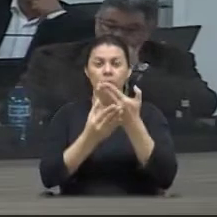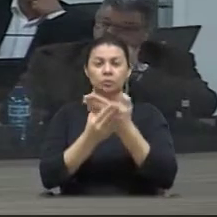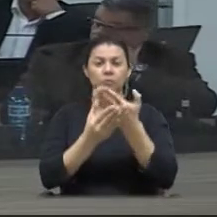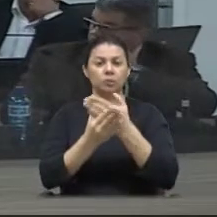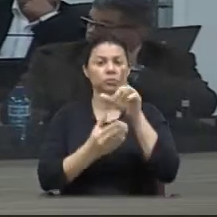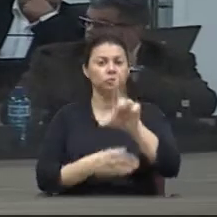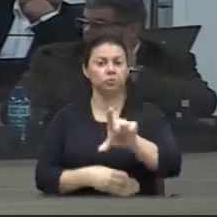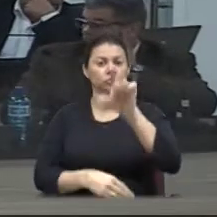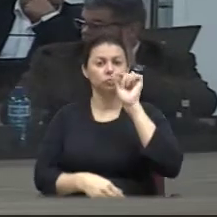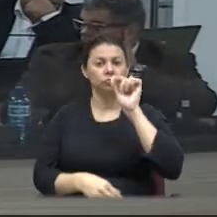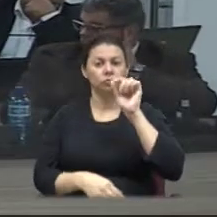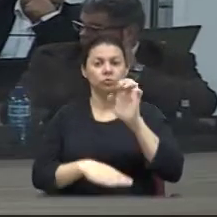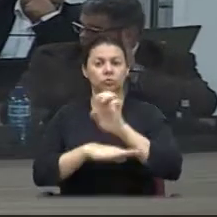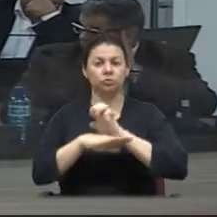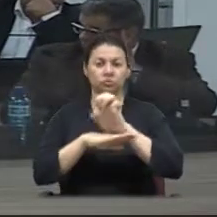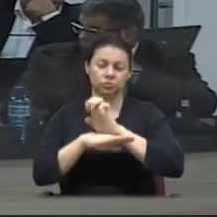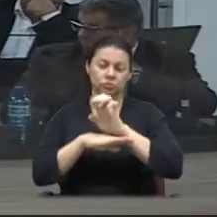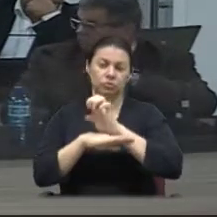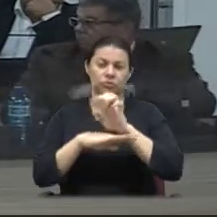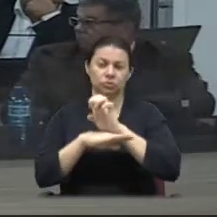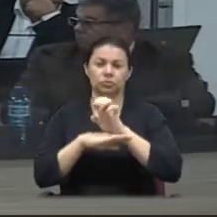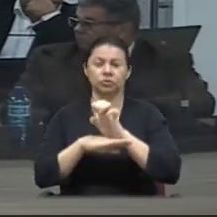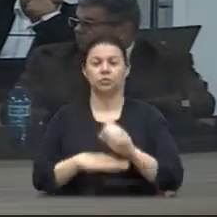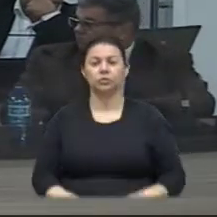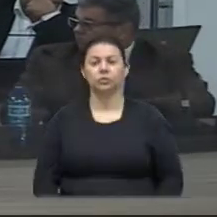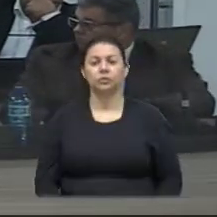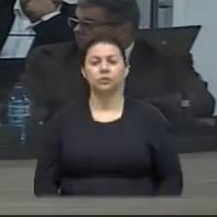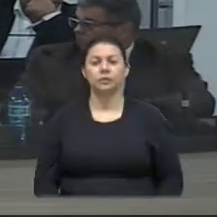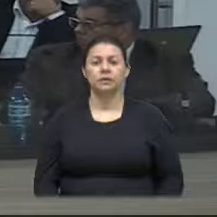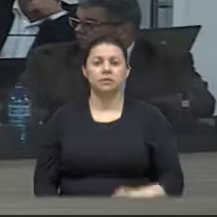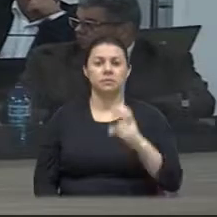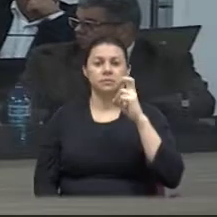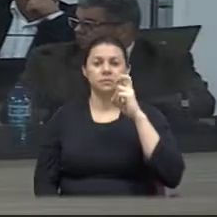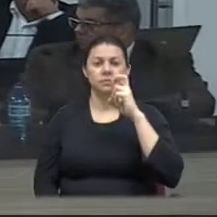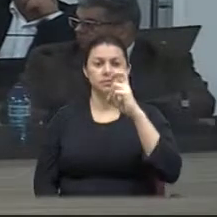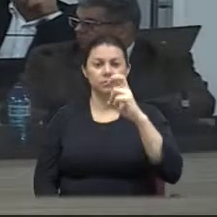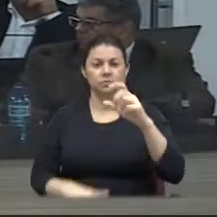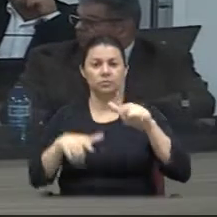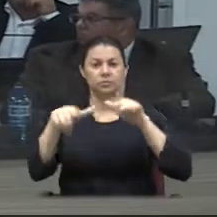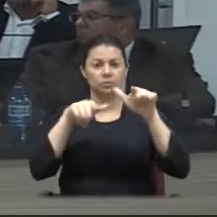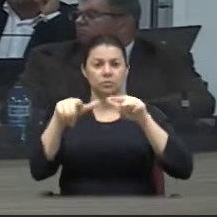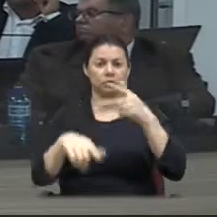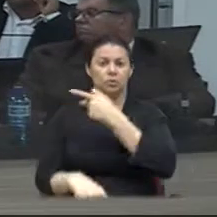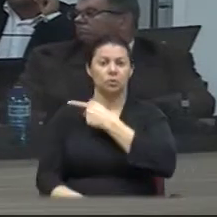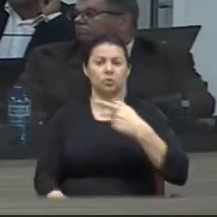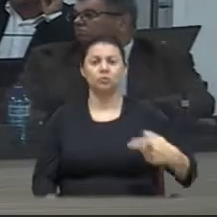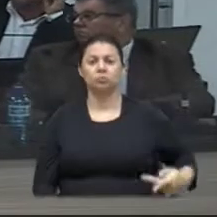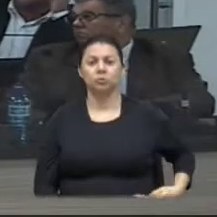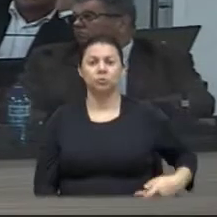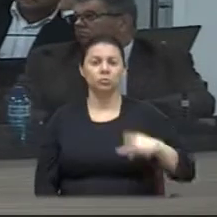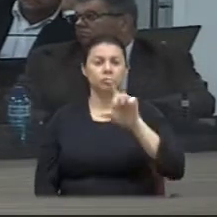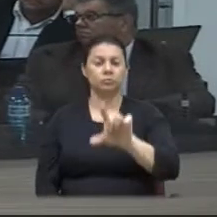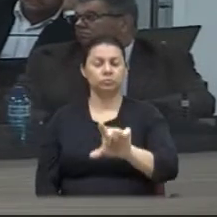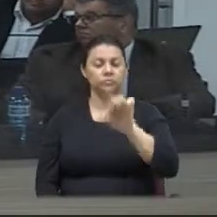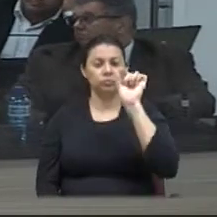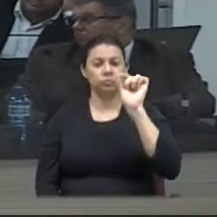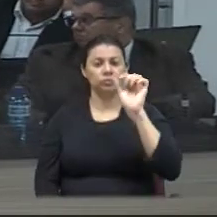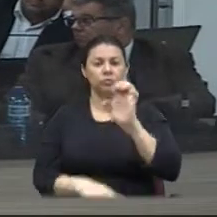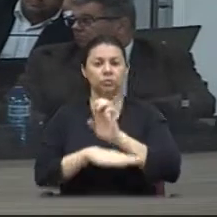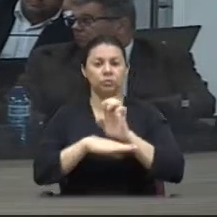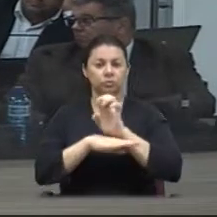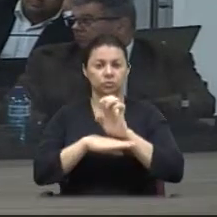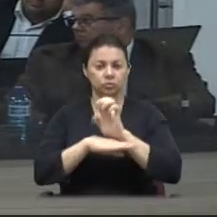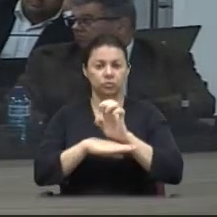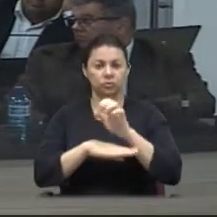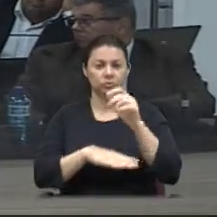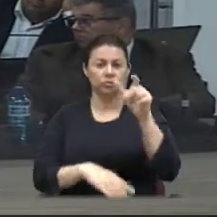executado por uma comissão composta por cinco servidores efetivos e comissionados será